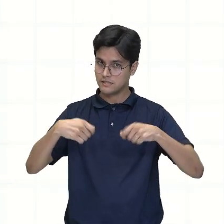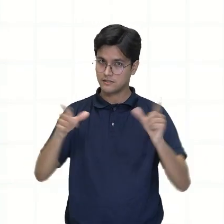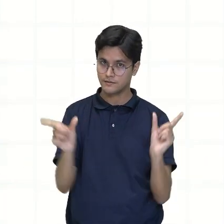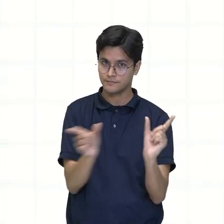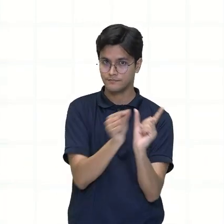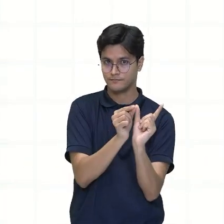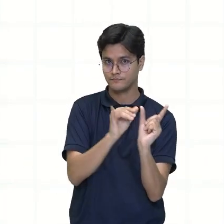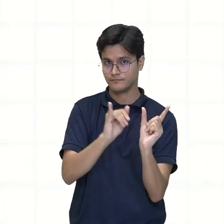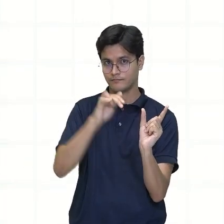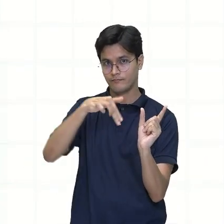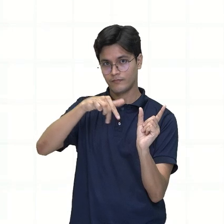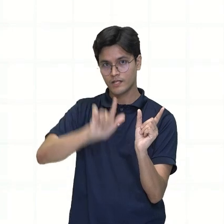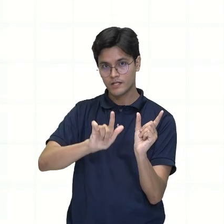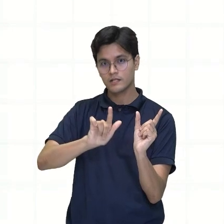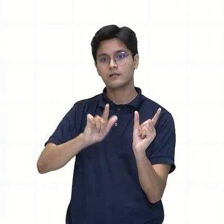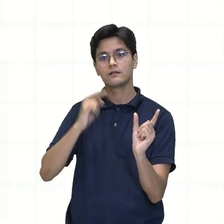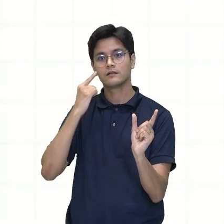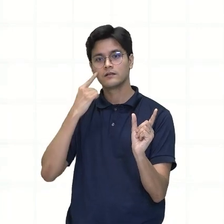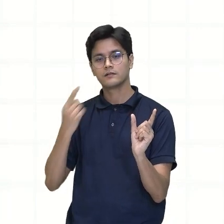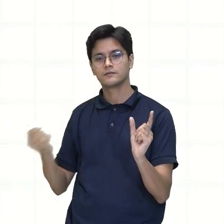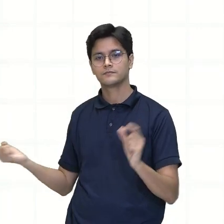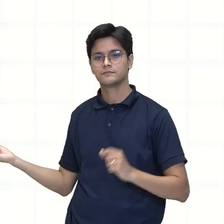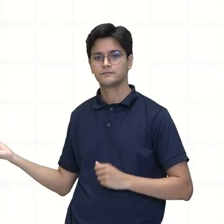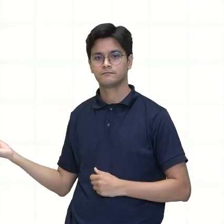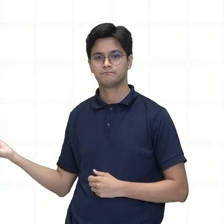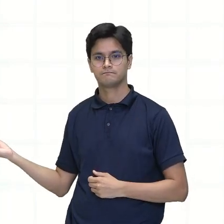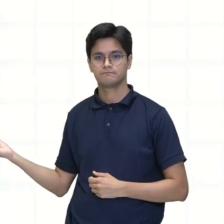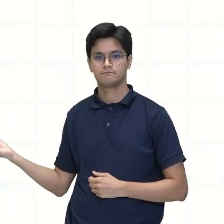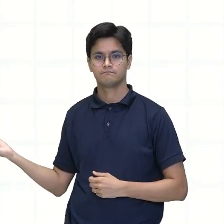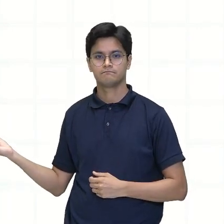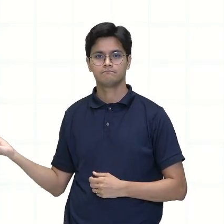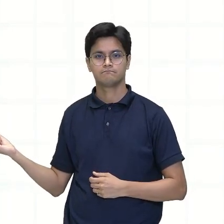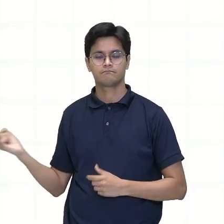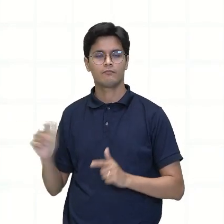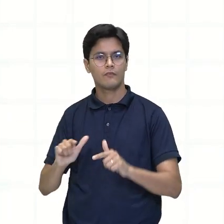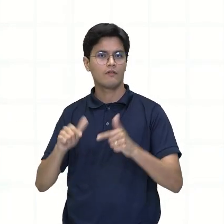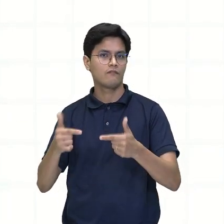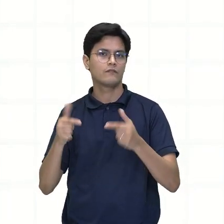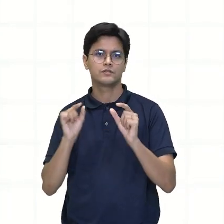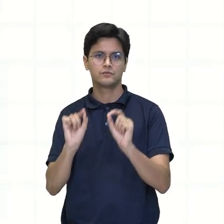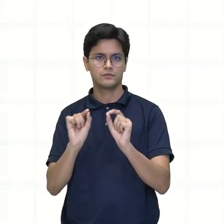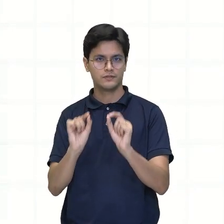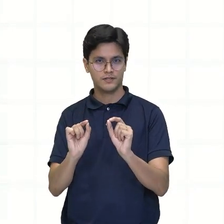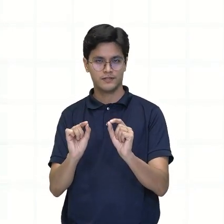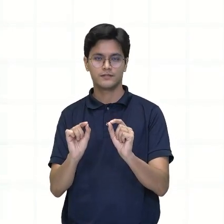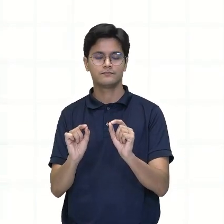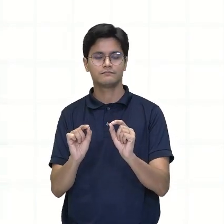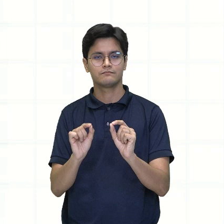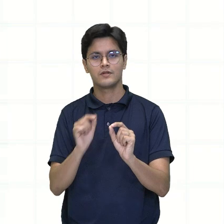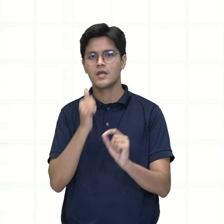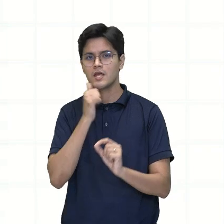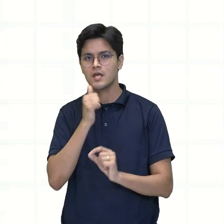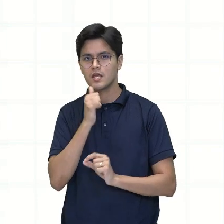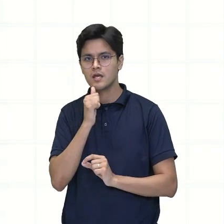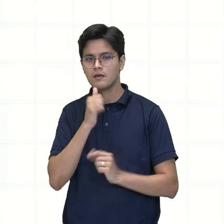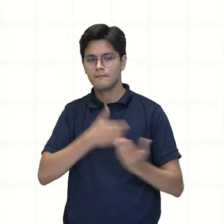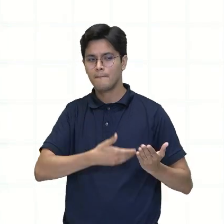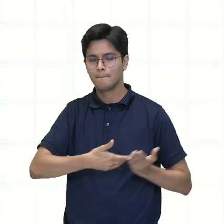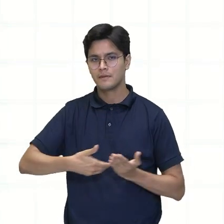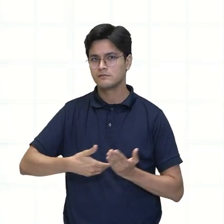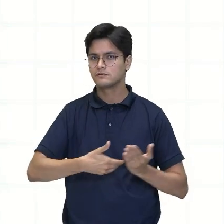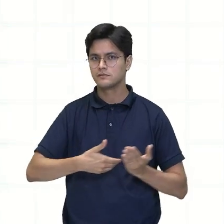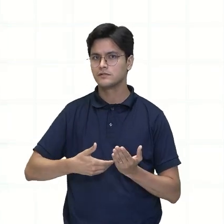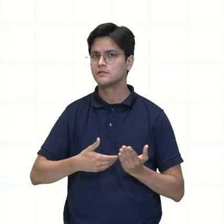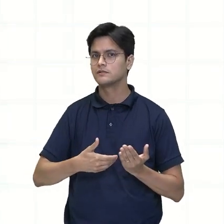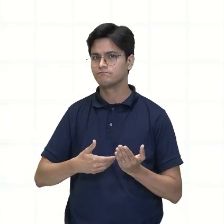a ball. E o Wilson, o que ele está fazendo, esse espertinho? Is, como é que é dormir em